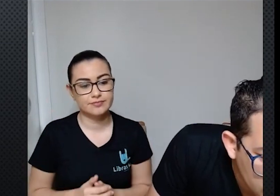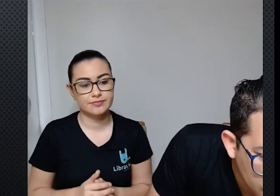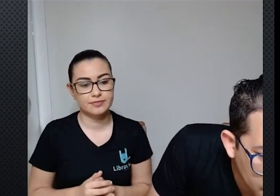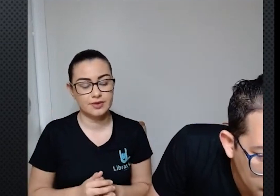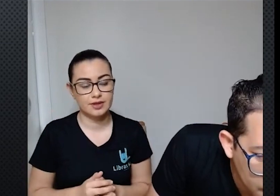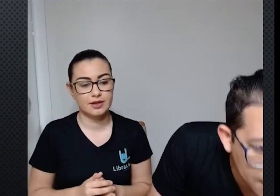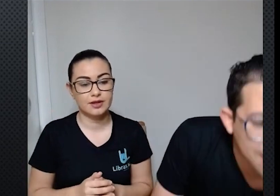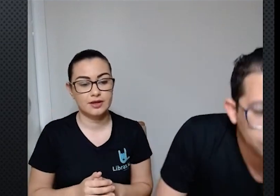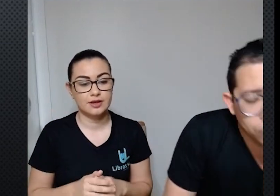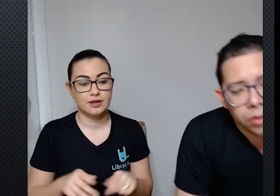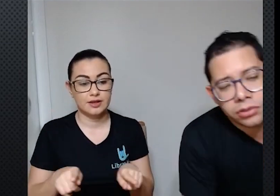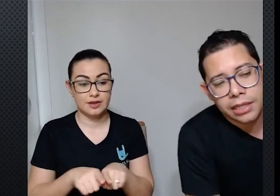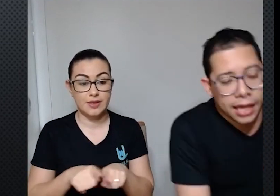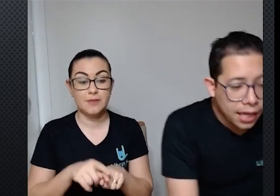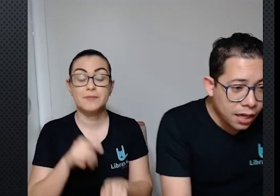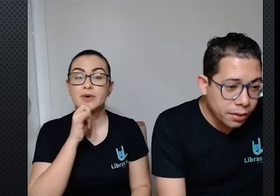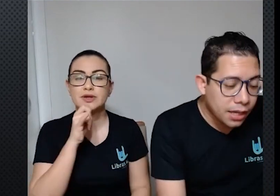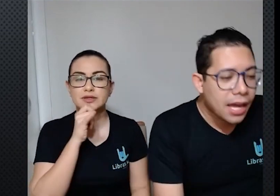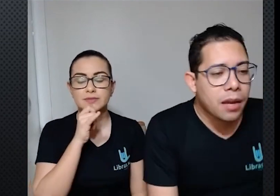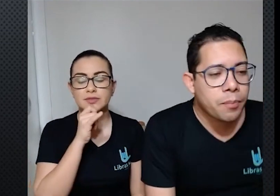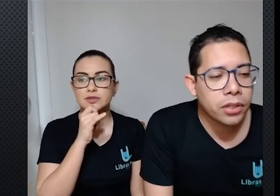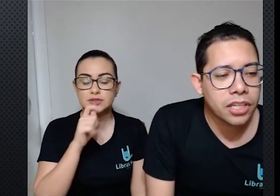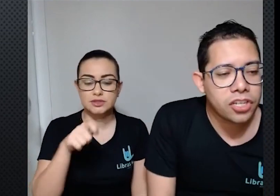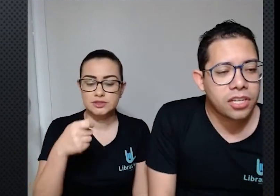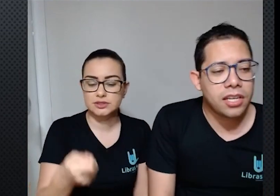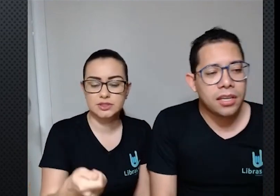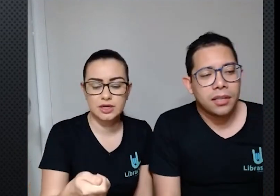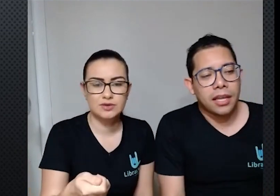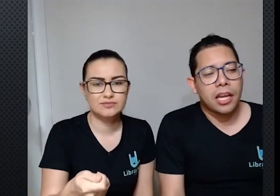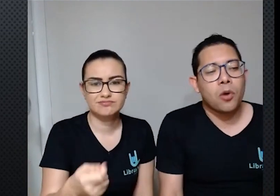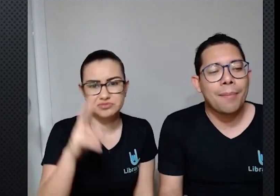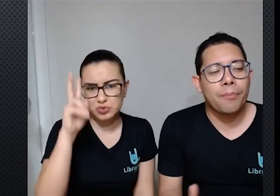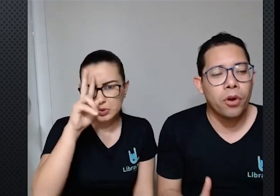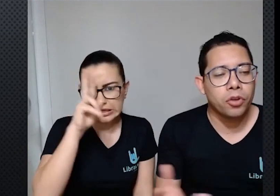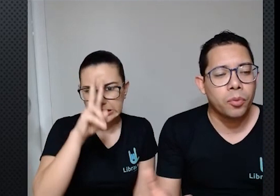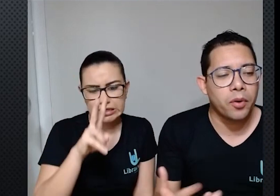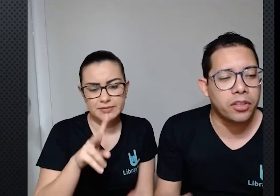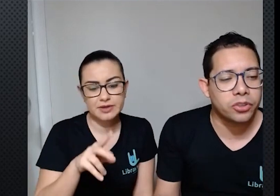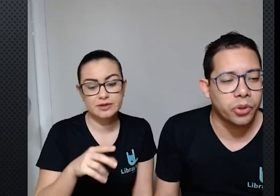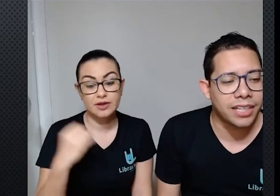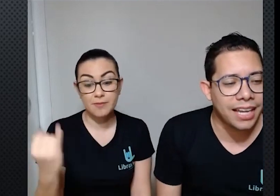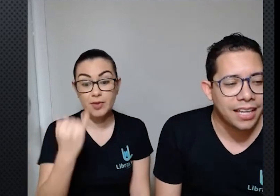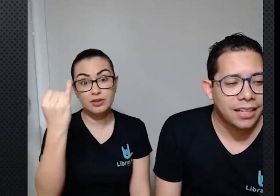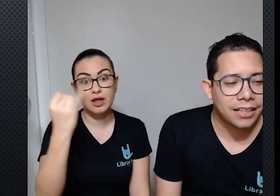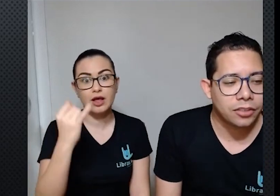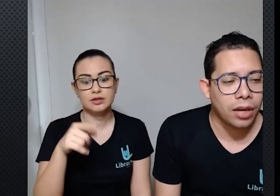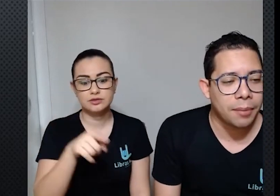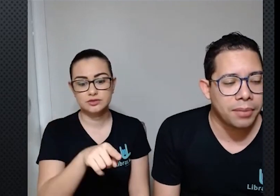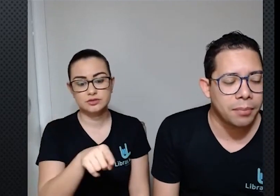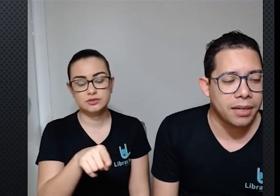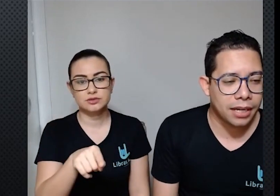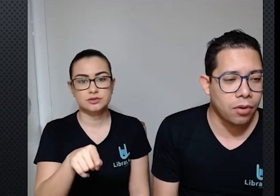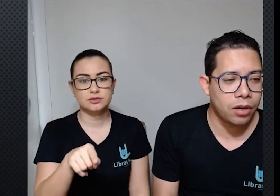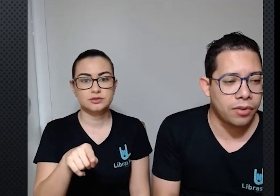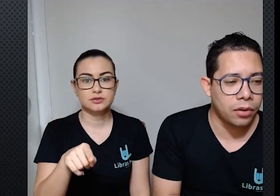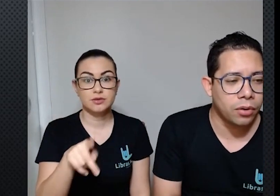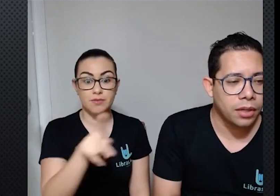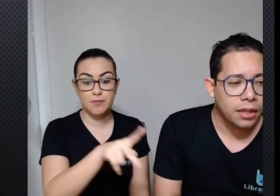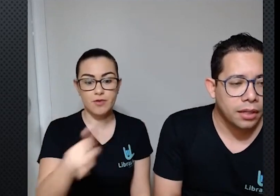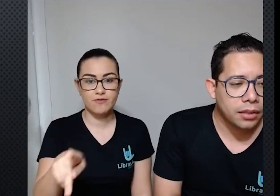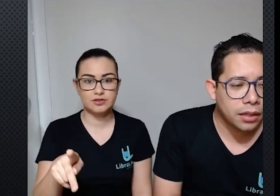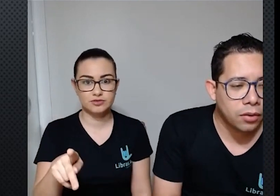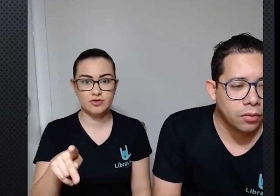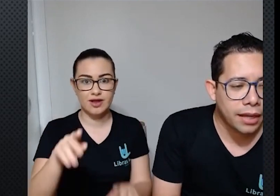assim, caso não se lembre, é importante que tenha um apoio do professor, né? Da escola bíblica, igual ele